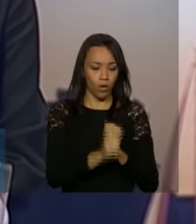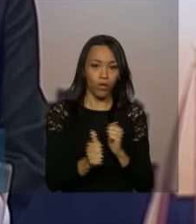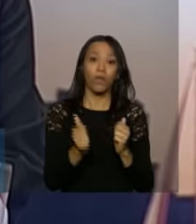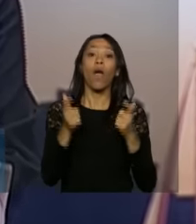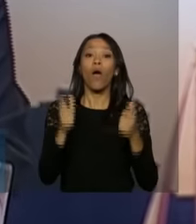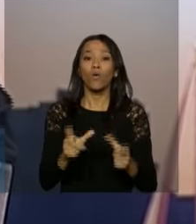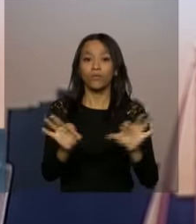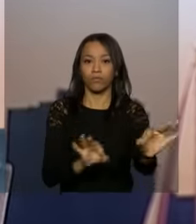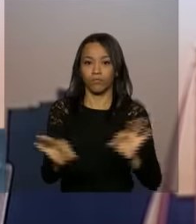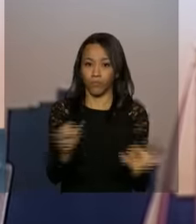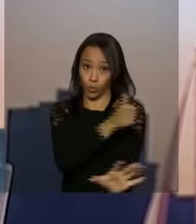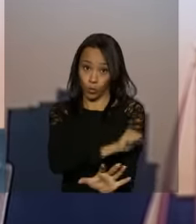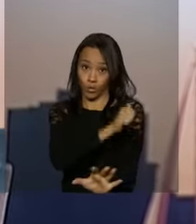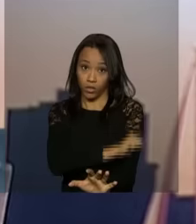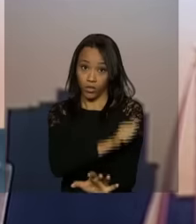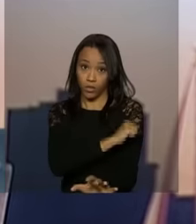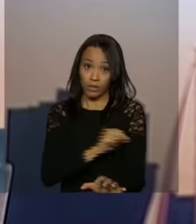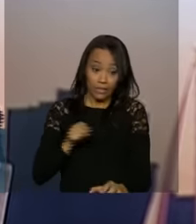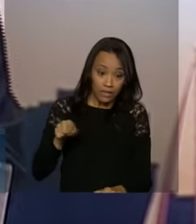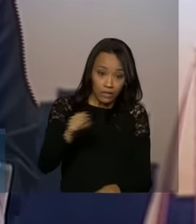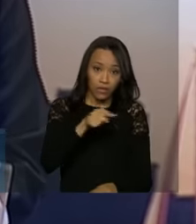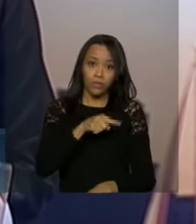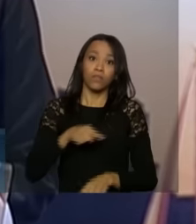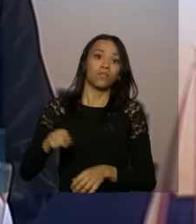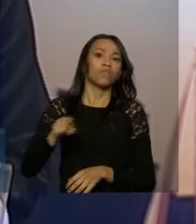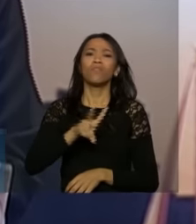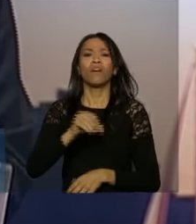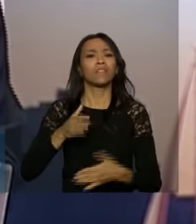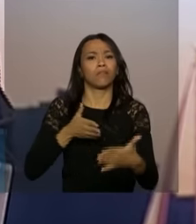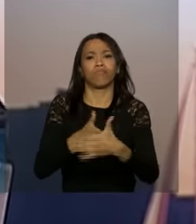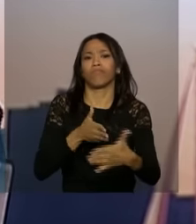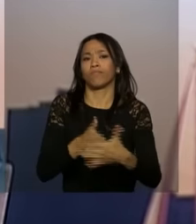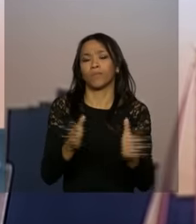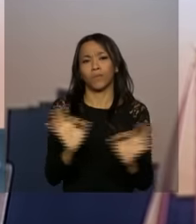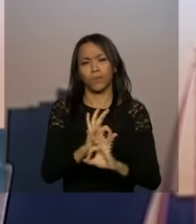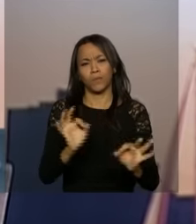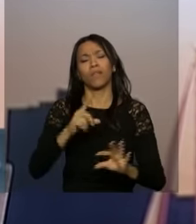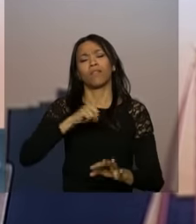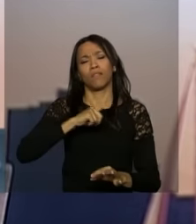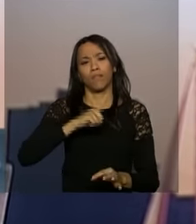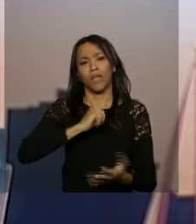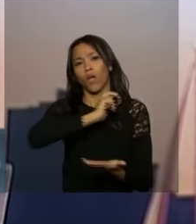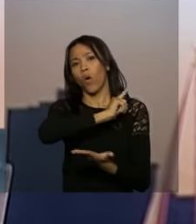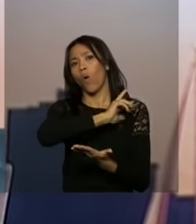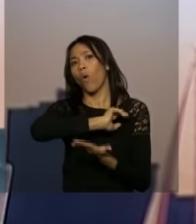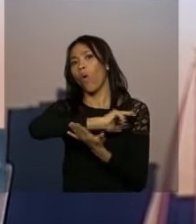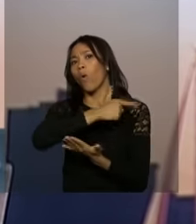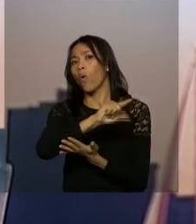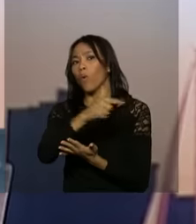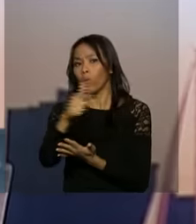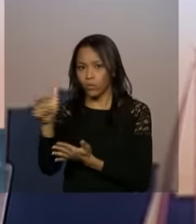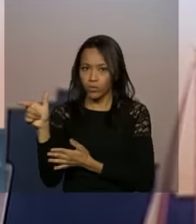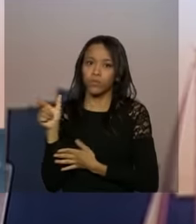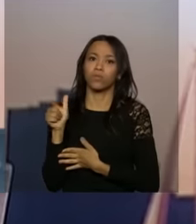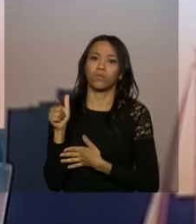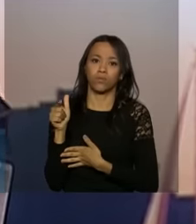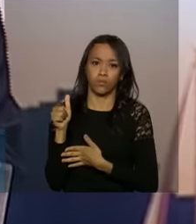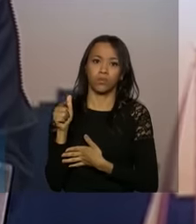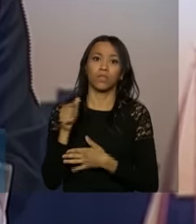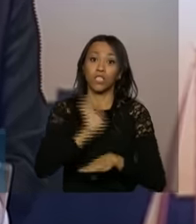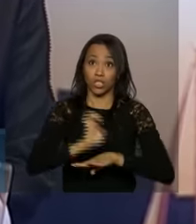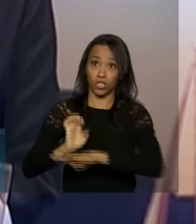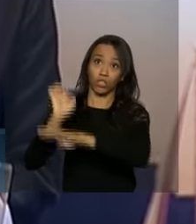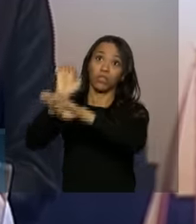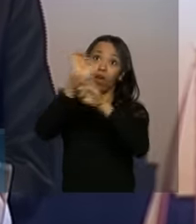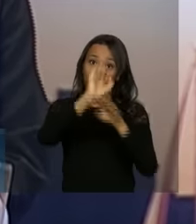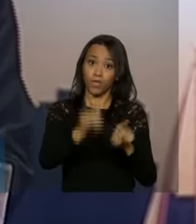não são um obstáculo, porque também terão várias atividades realizadas nos outros